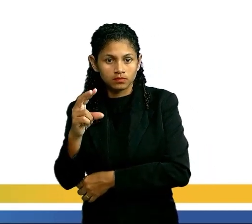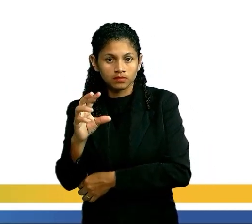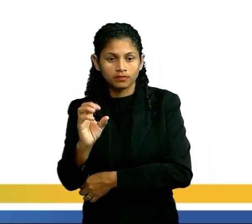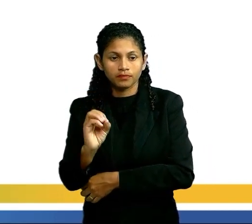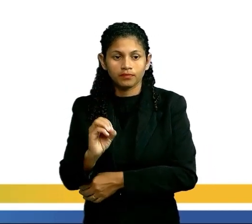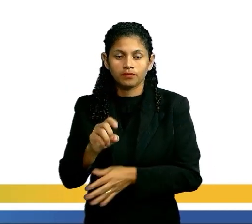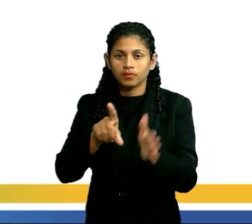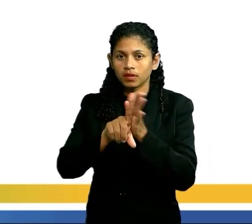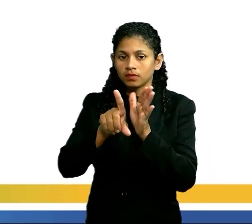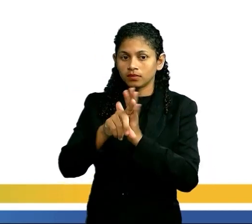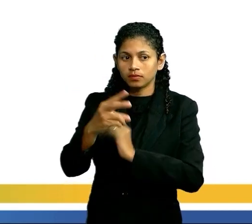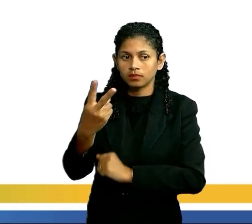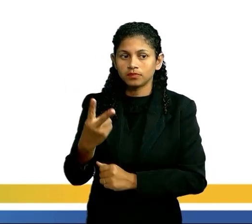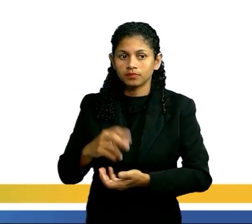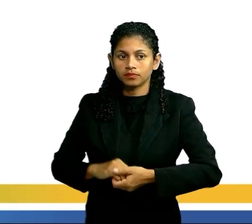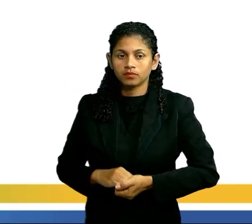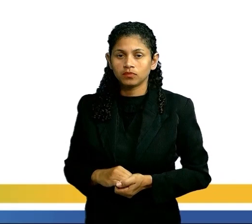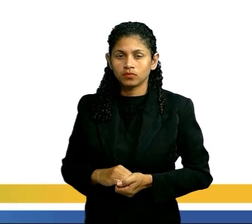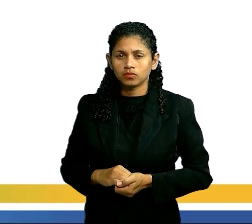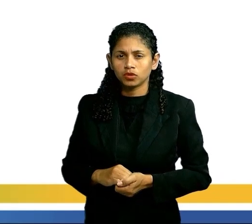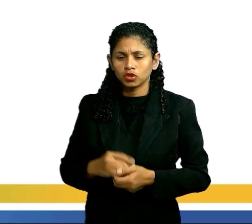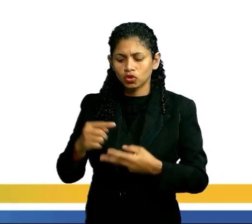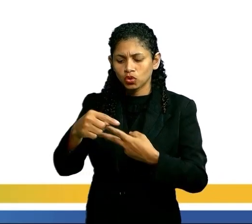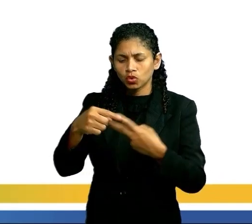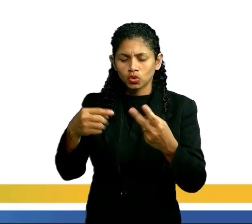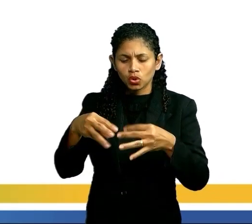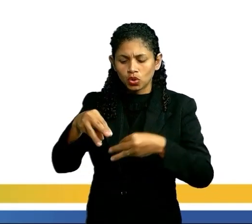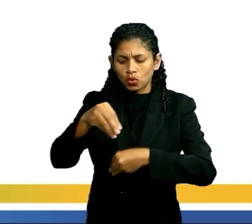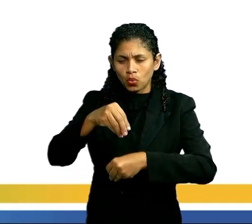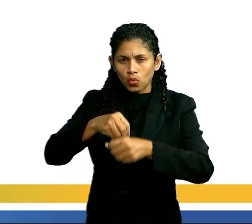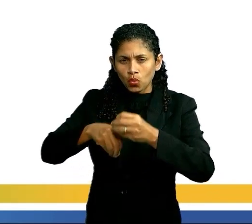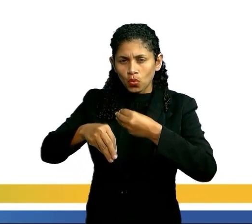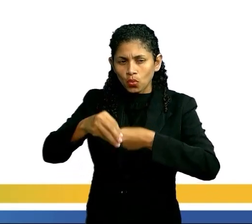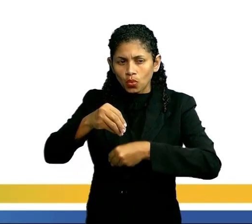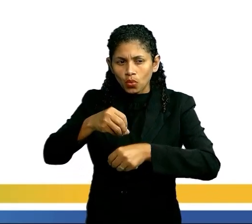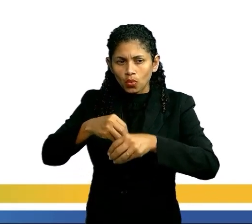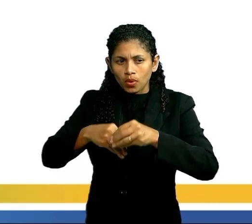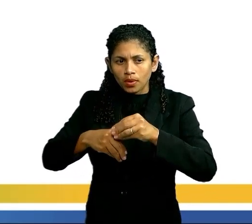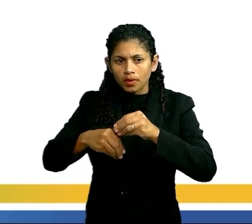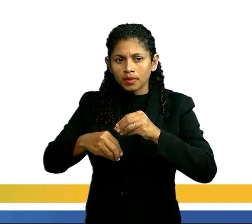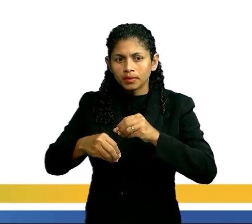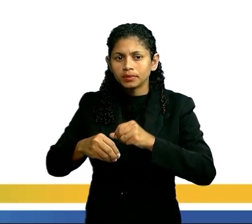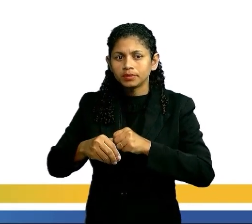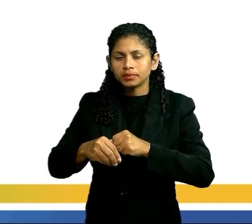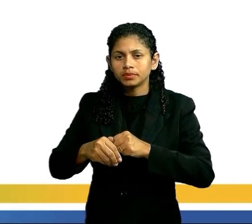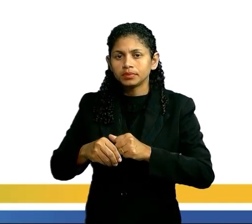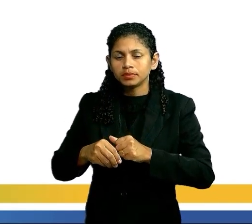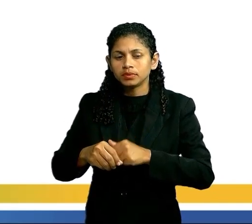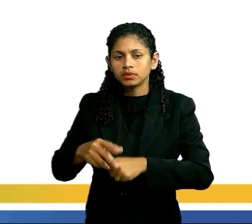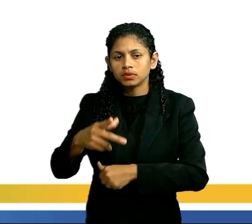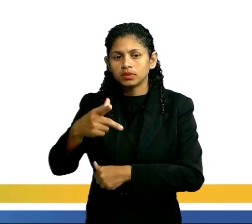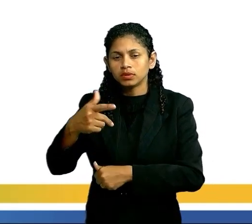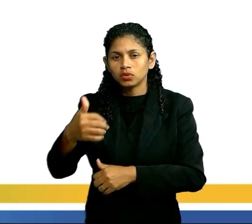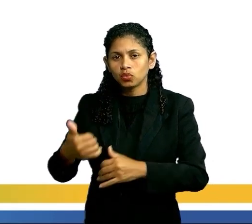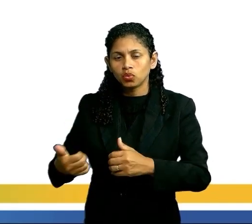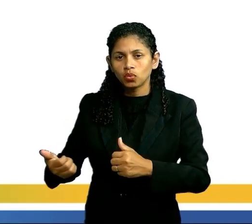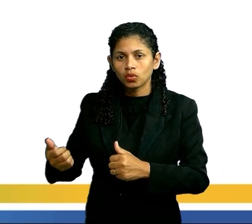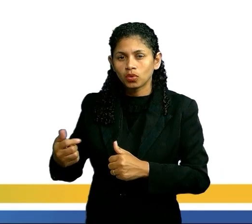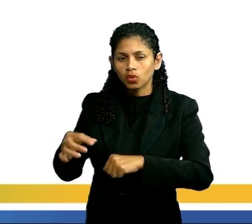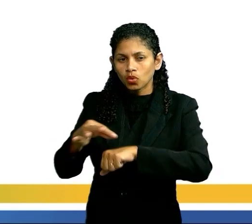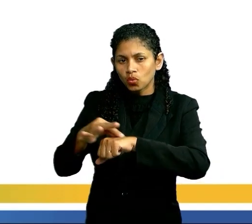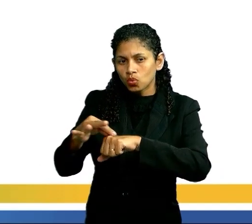2 dos solventes derivados do petróleo estão representados a seguir. É o canfeno e o